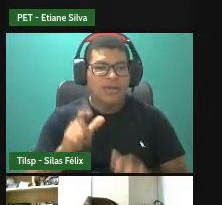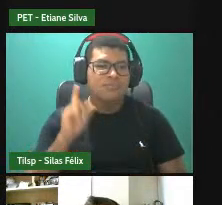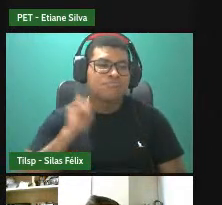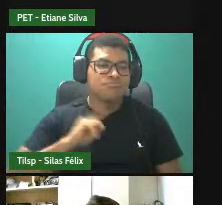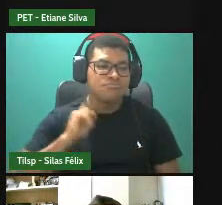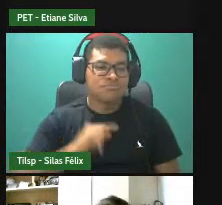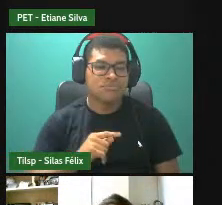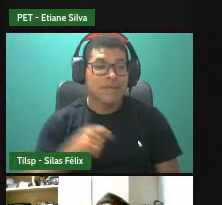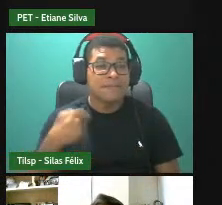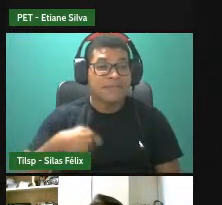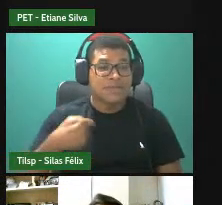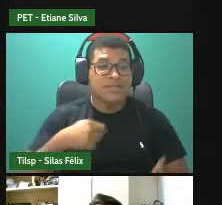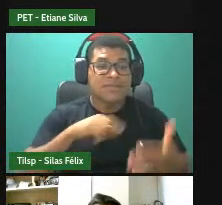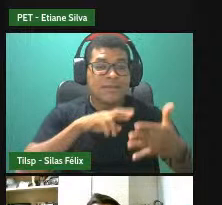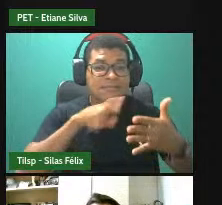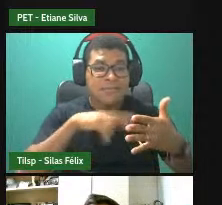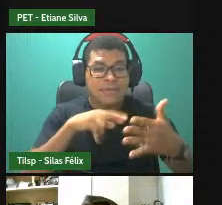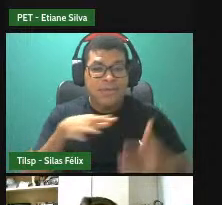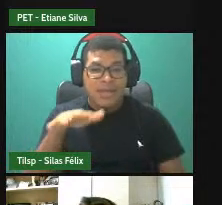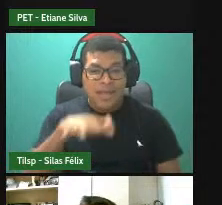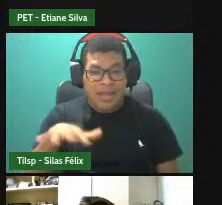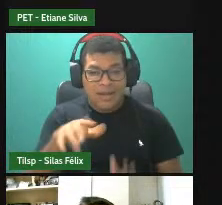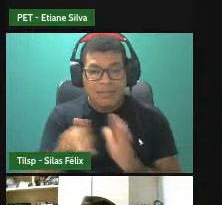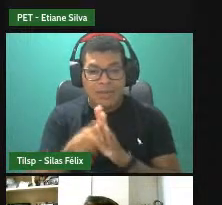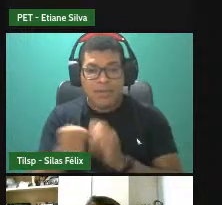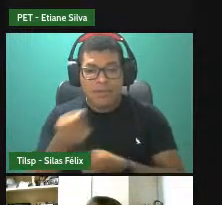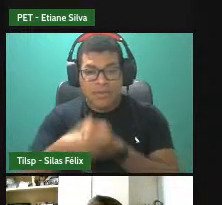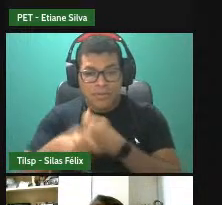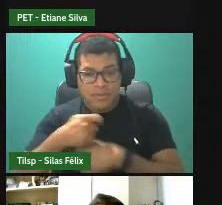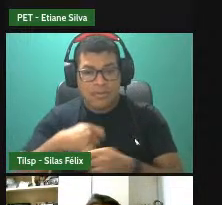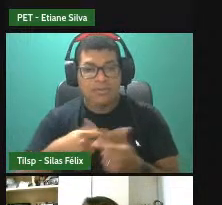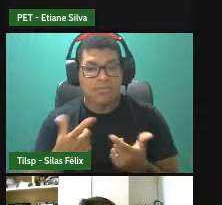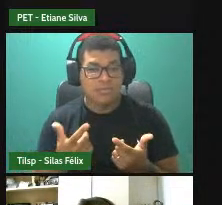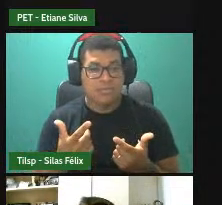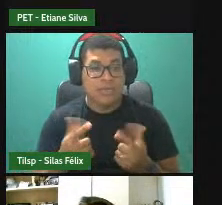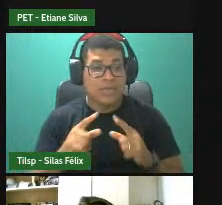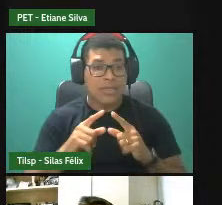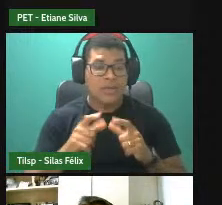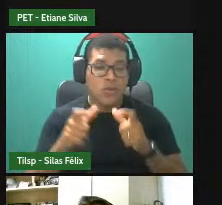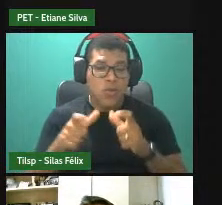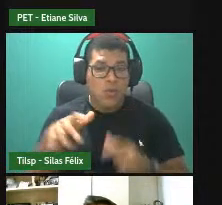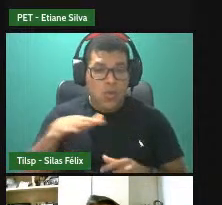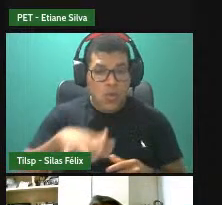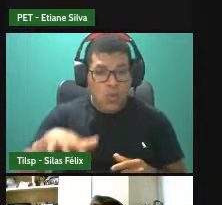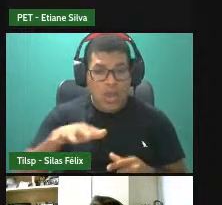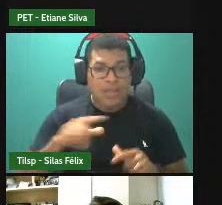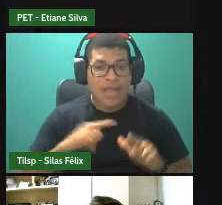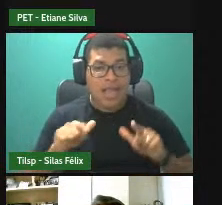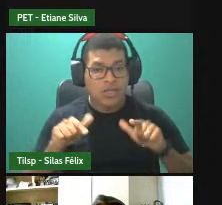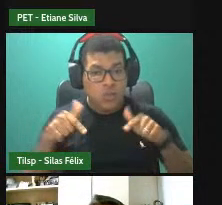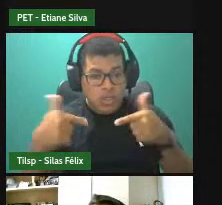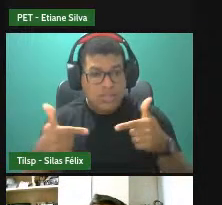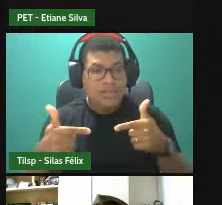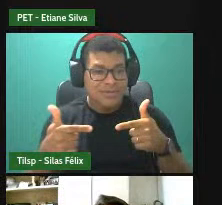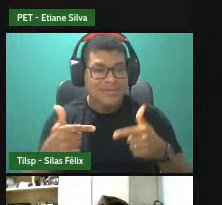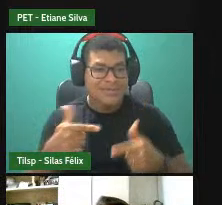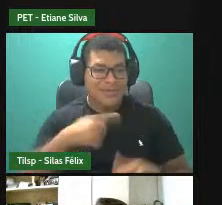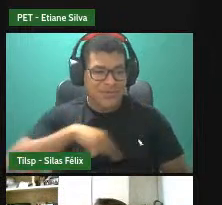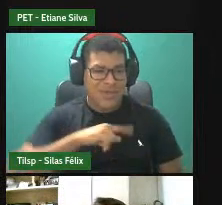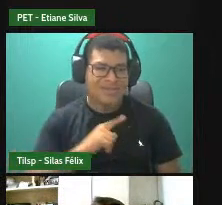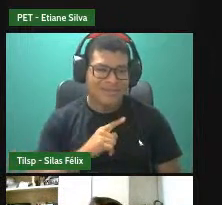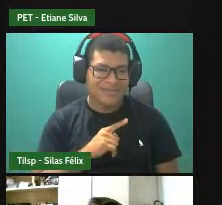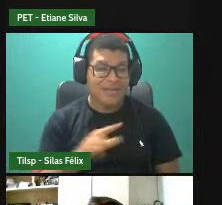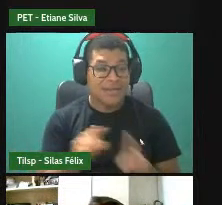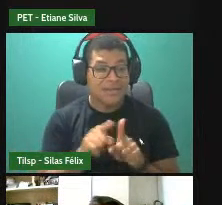uma perícia na esfera administrativa, mais um campo, uma esfera de atuação que a gente tem. Podemos